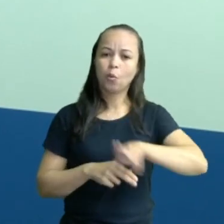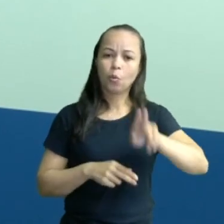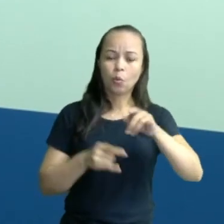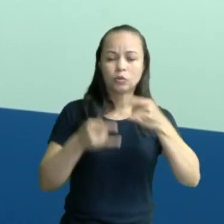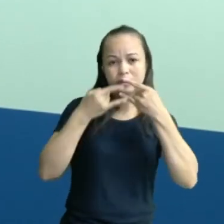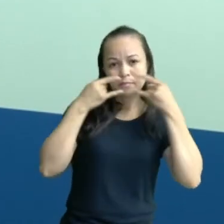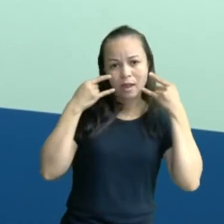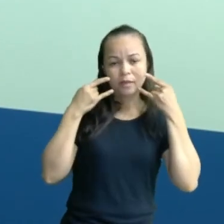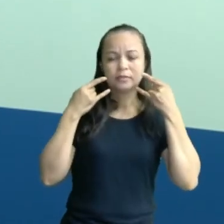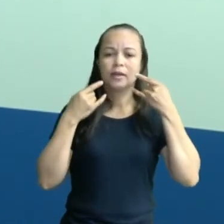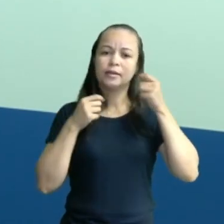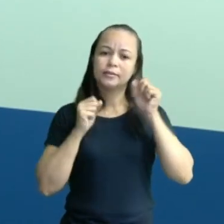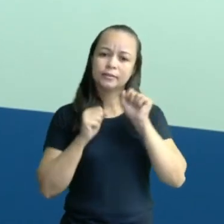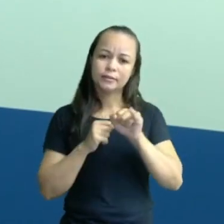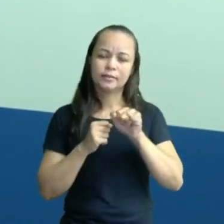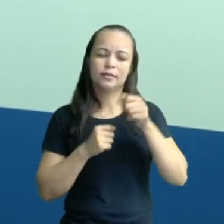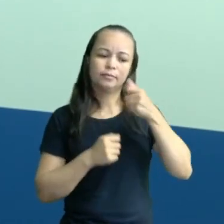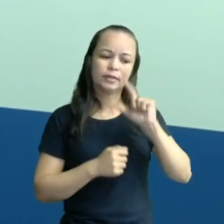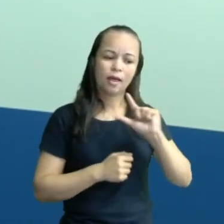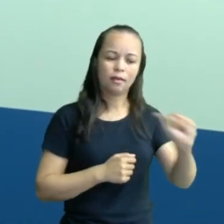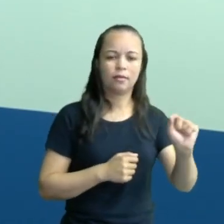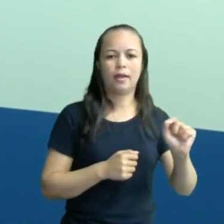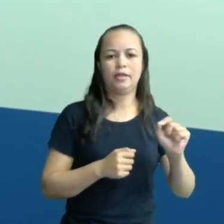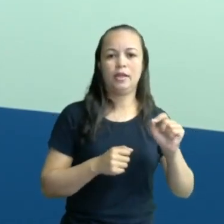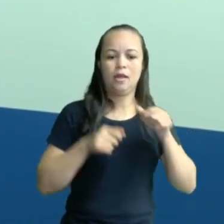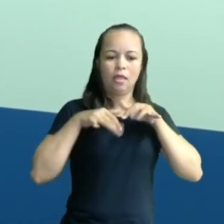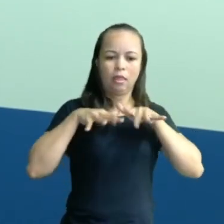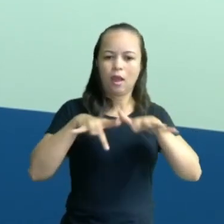se precisar sair. Não aglomerem e